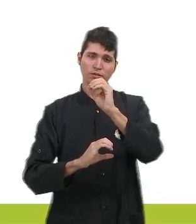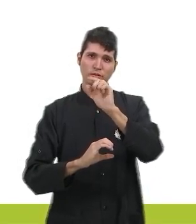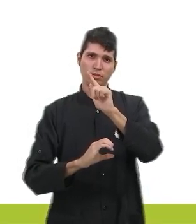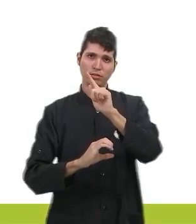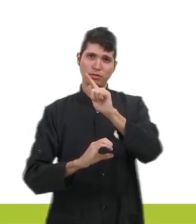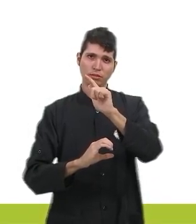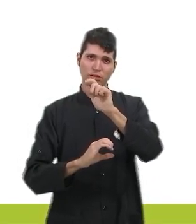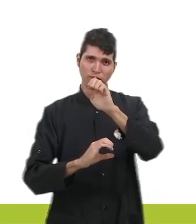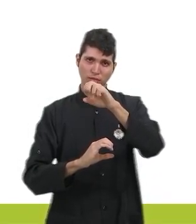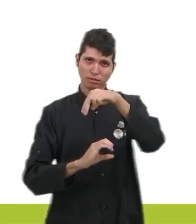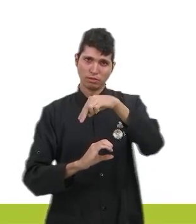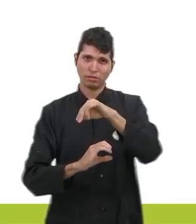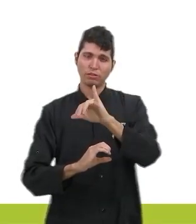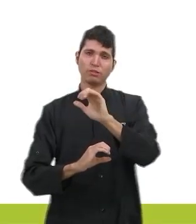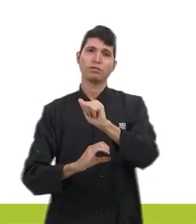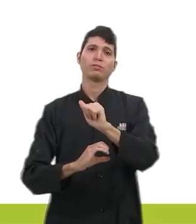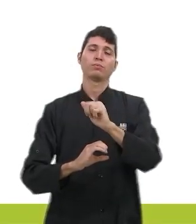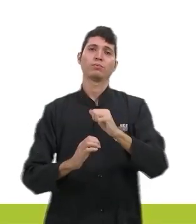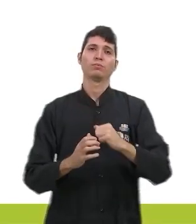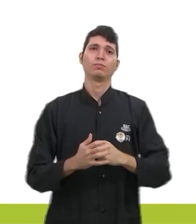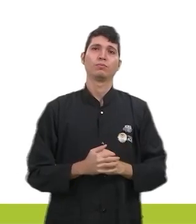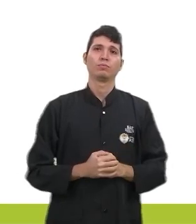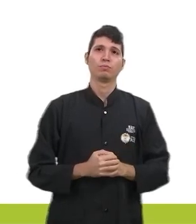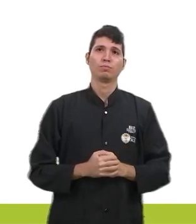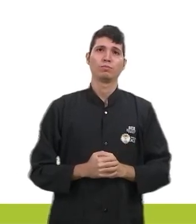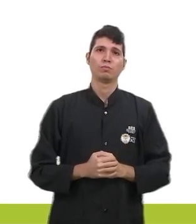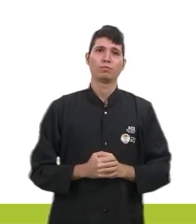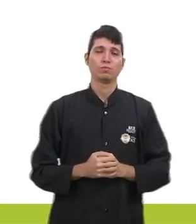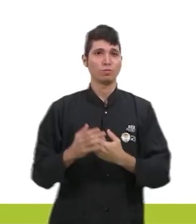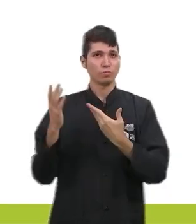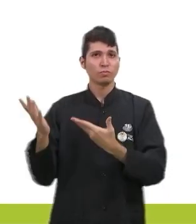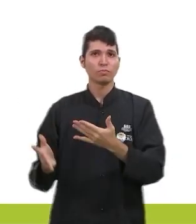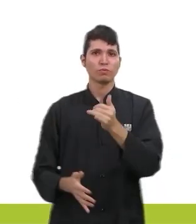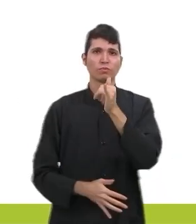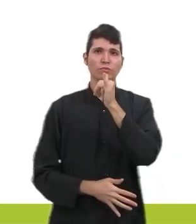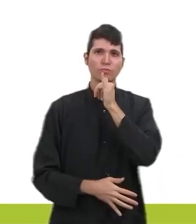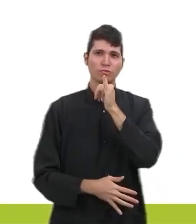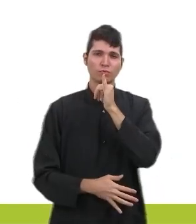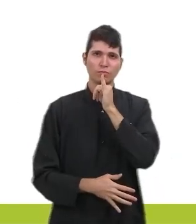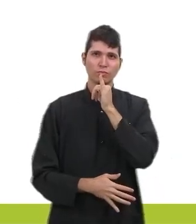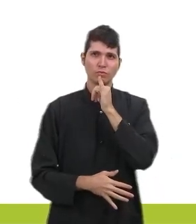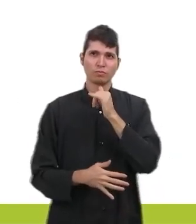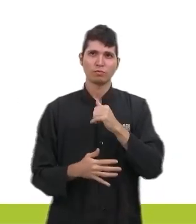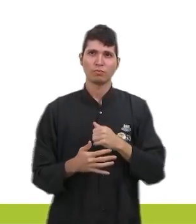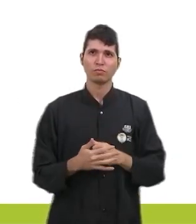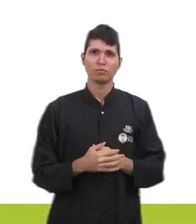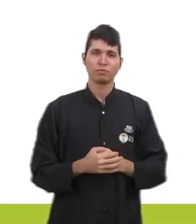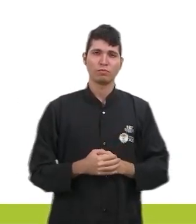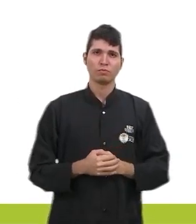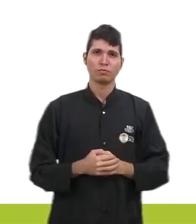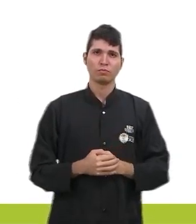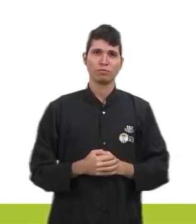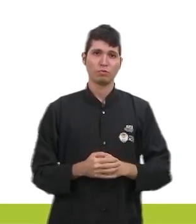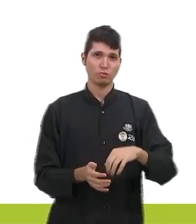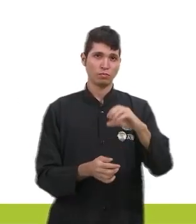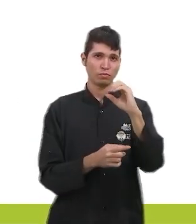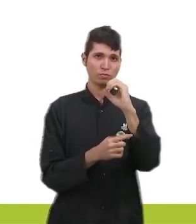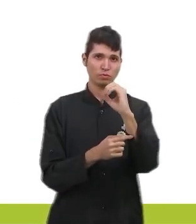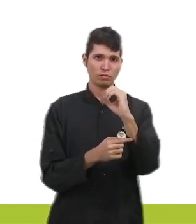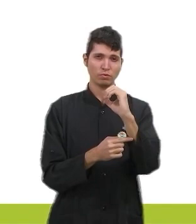vocês. Vocês estão vendo que no primeiro exemplo da molécula, eu tenho a presença de